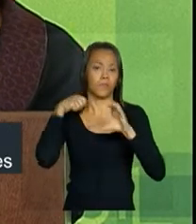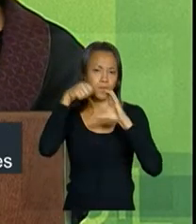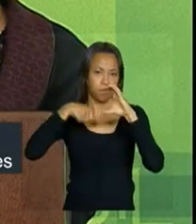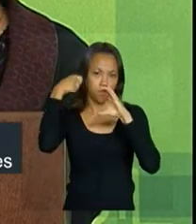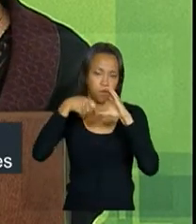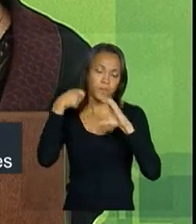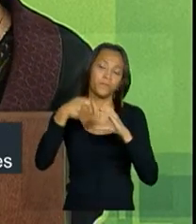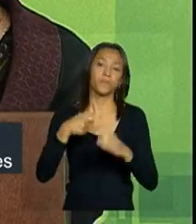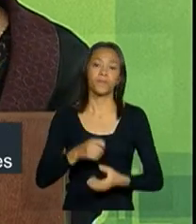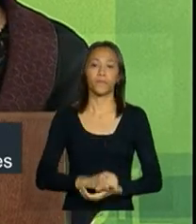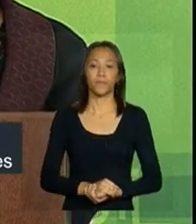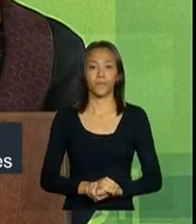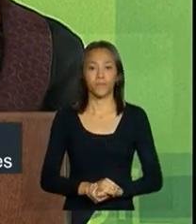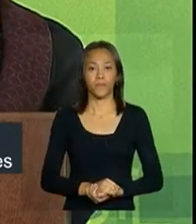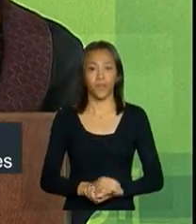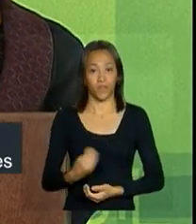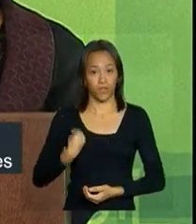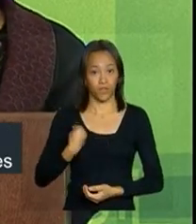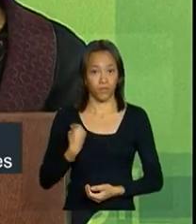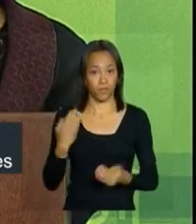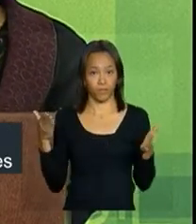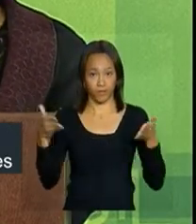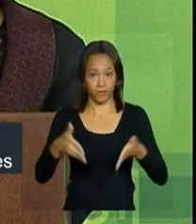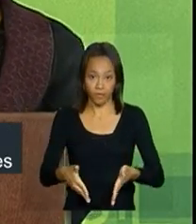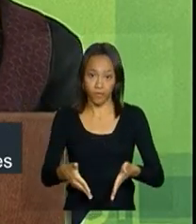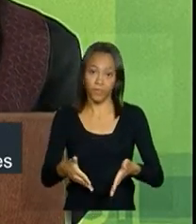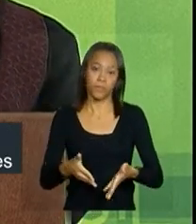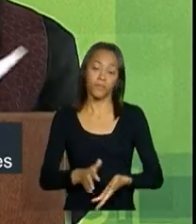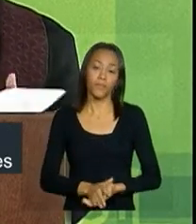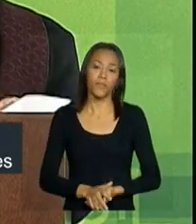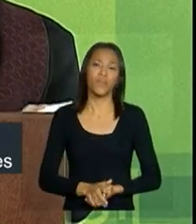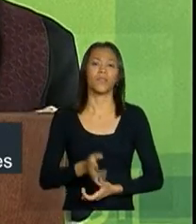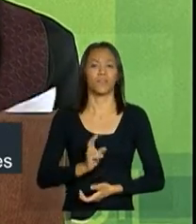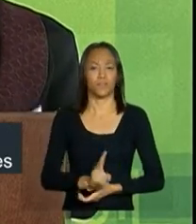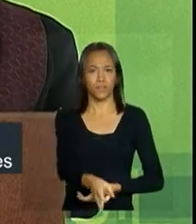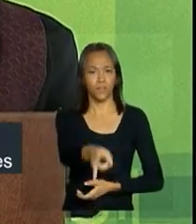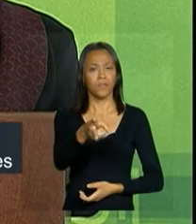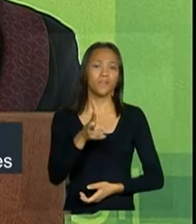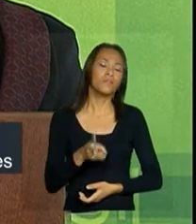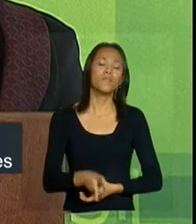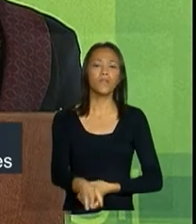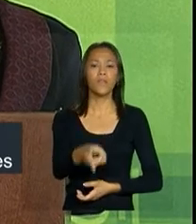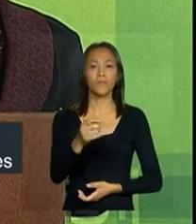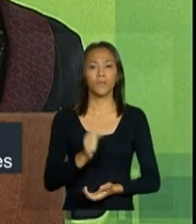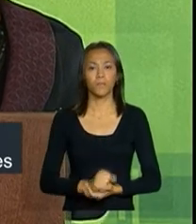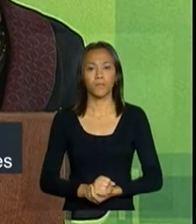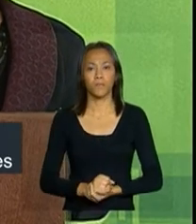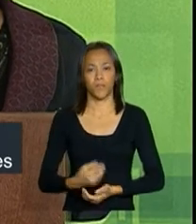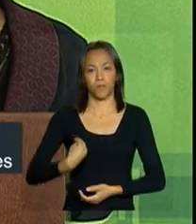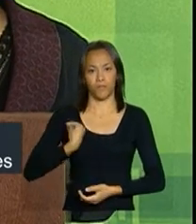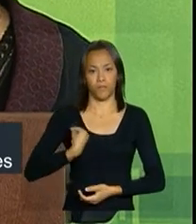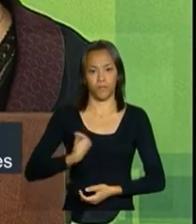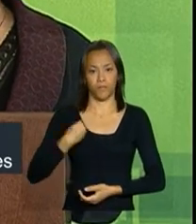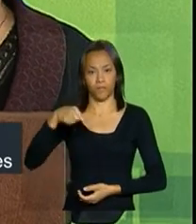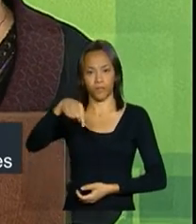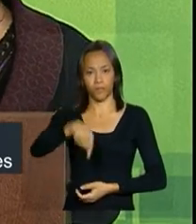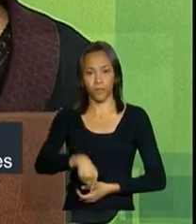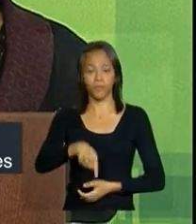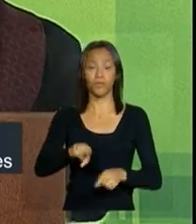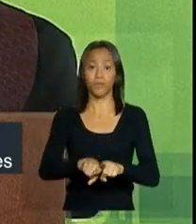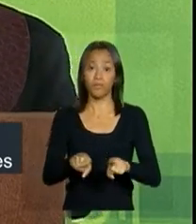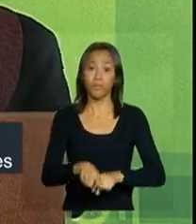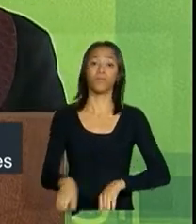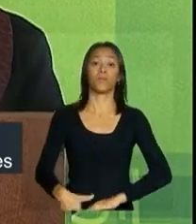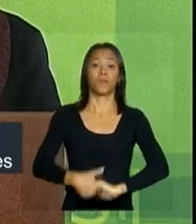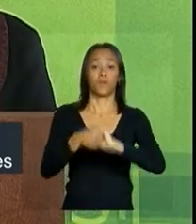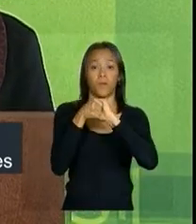cinegrafistas aqui presentes é que muito nos honram com a presença o